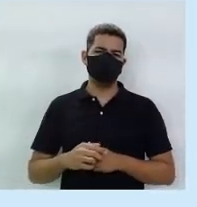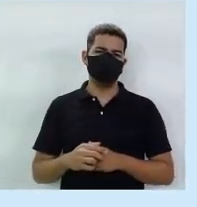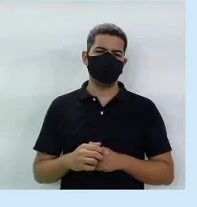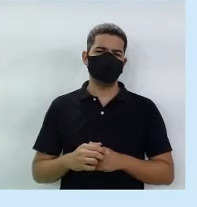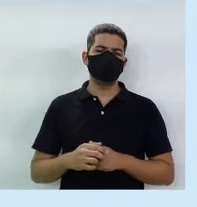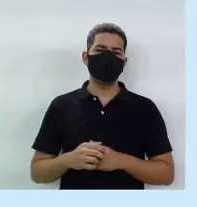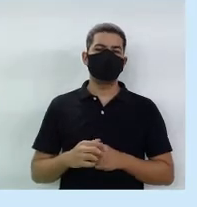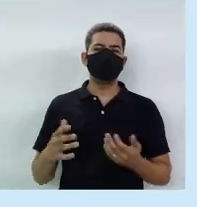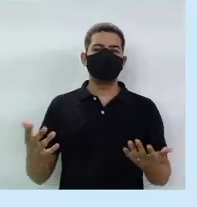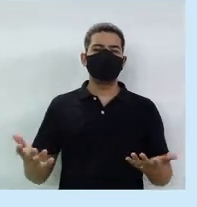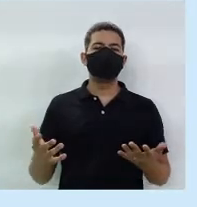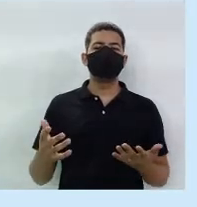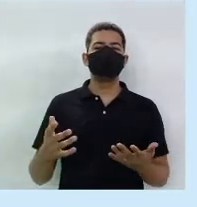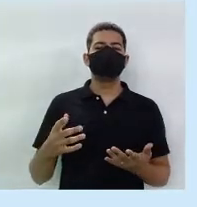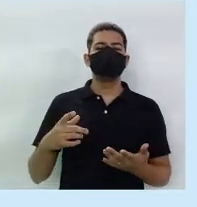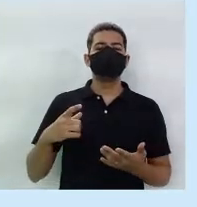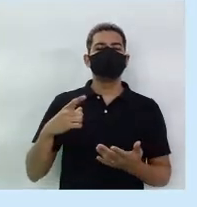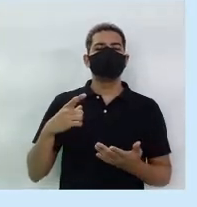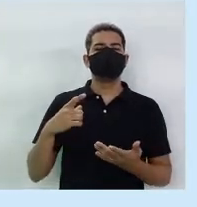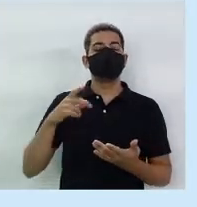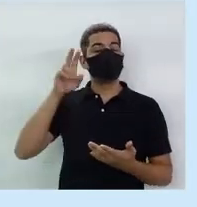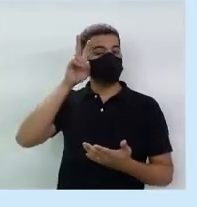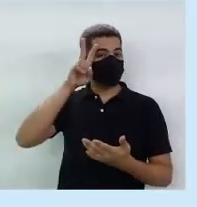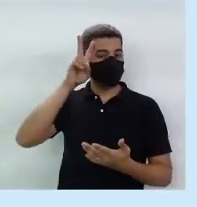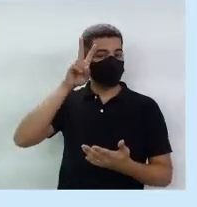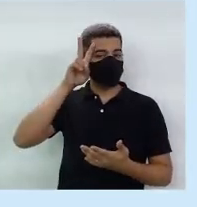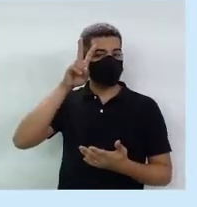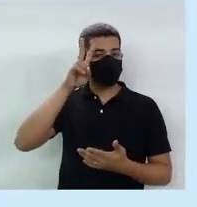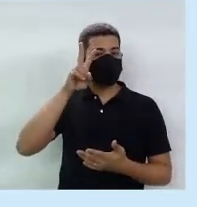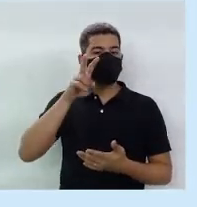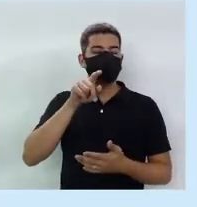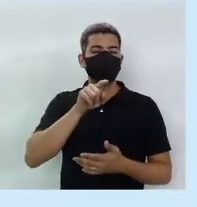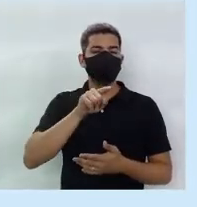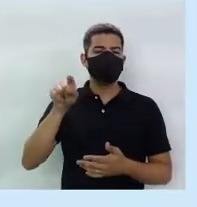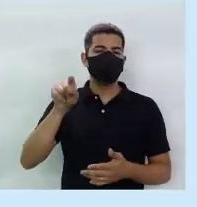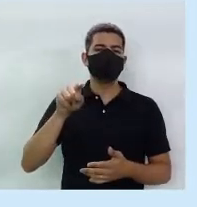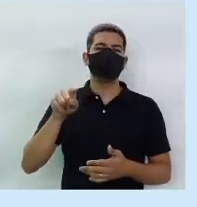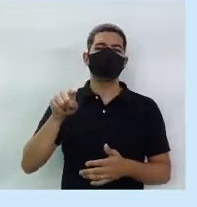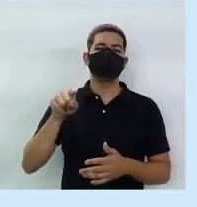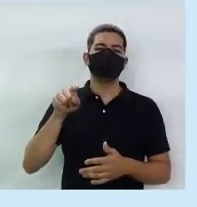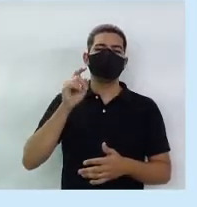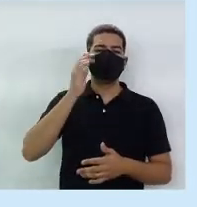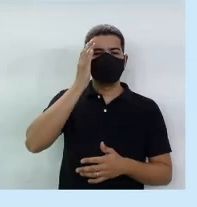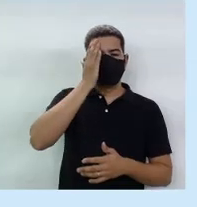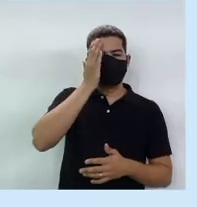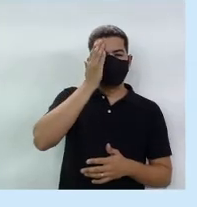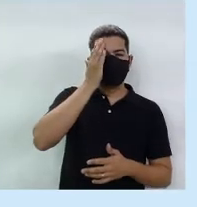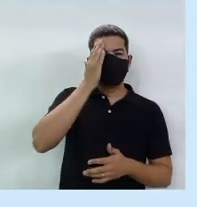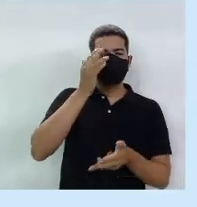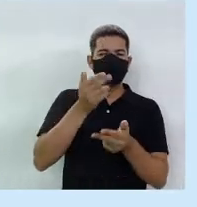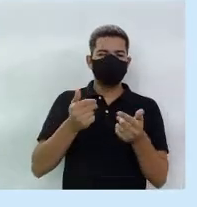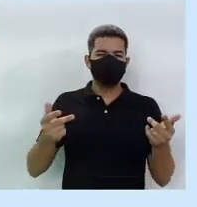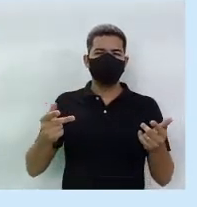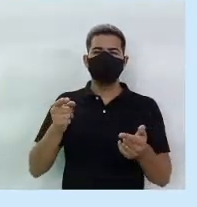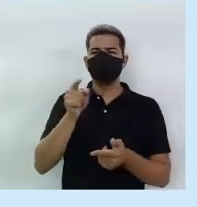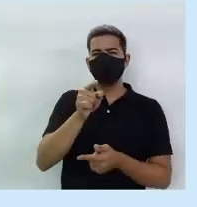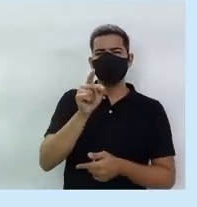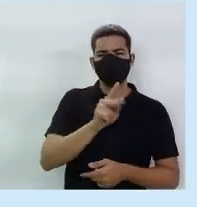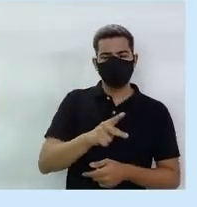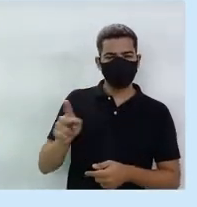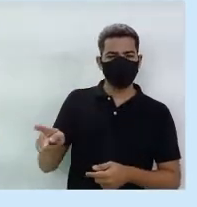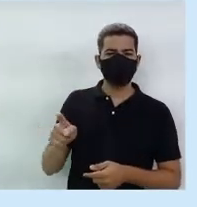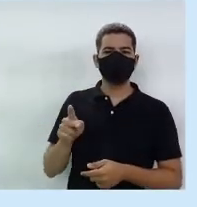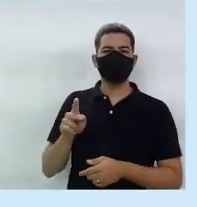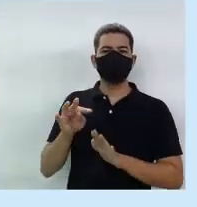Então, um mundo dinâmico. Lembrem-se que dá aula em sala de aula, fazer com o seu professor um